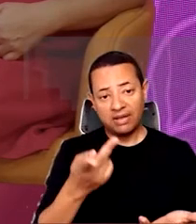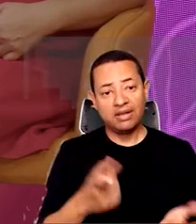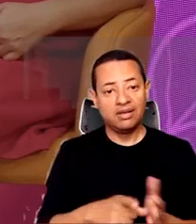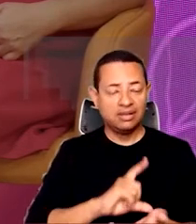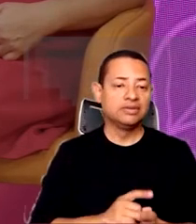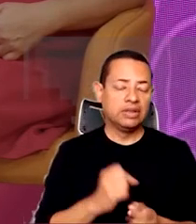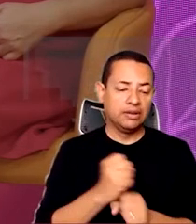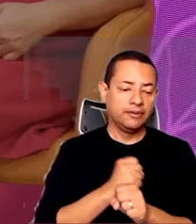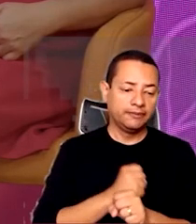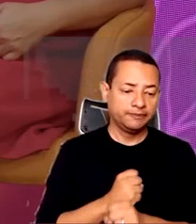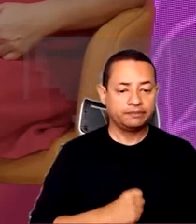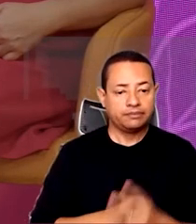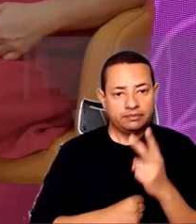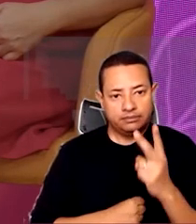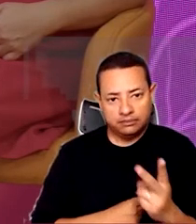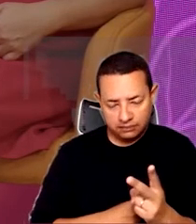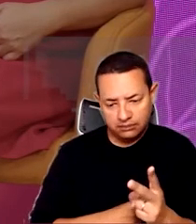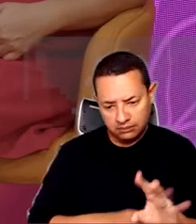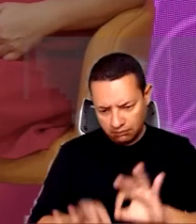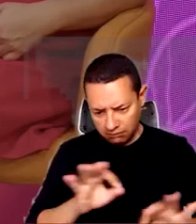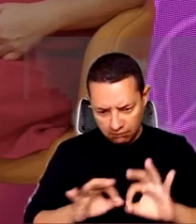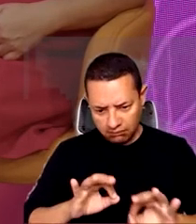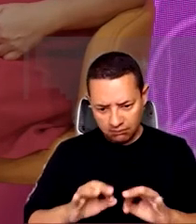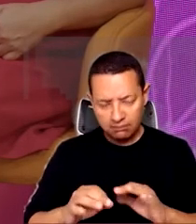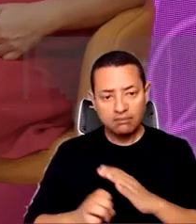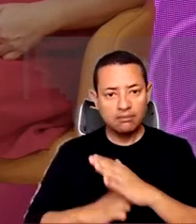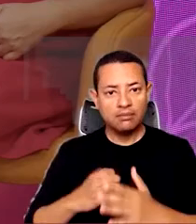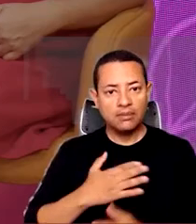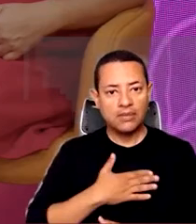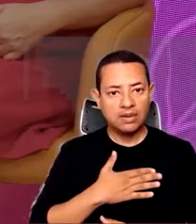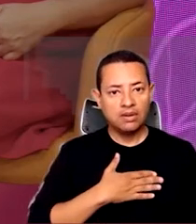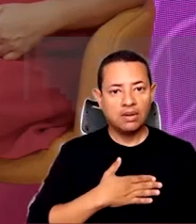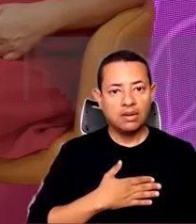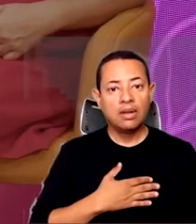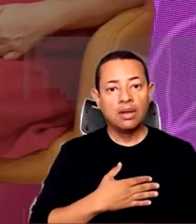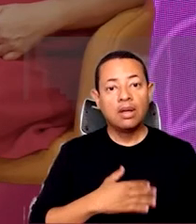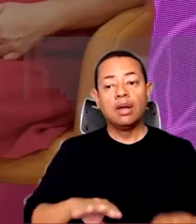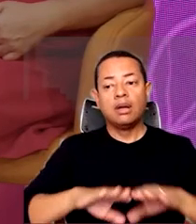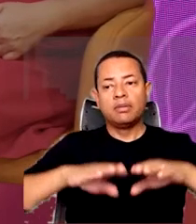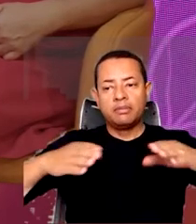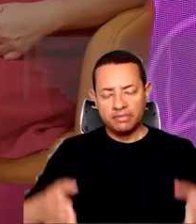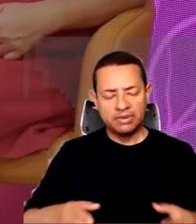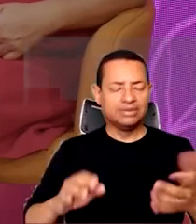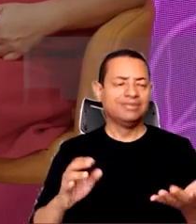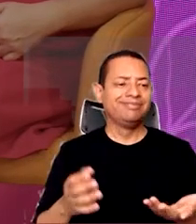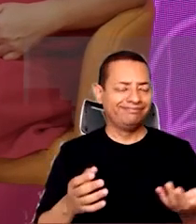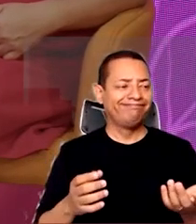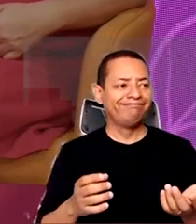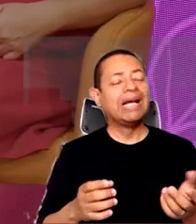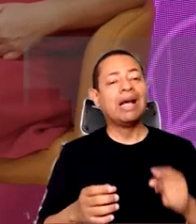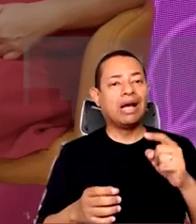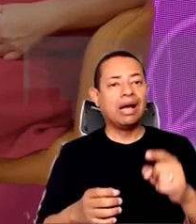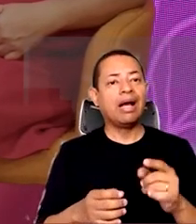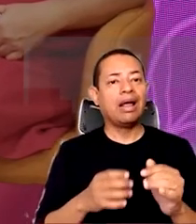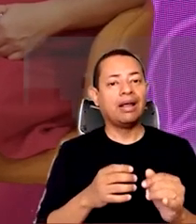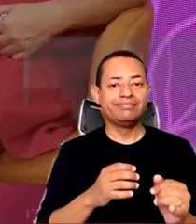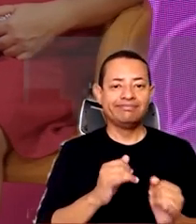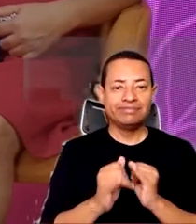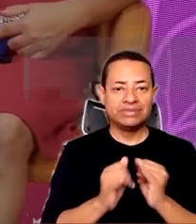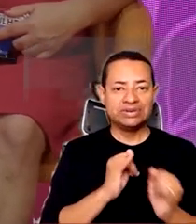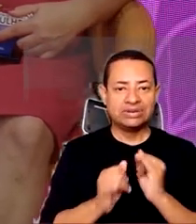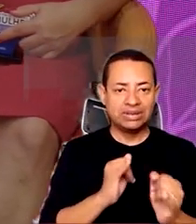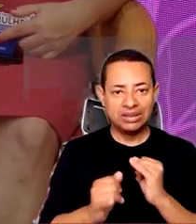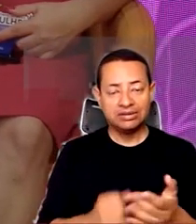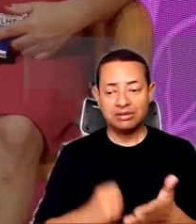disse né nos primeiros dois anos de eu montar um negócio de mesa aposta na internet Dea marca